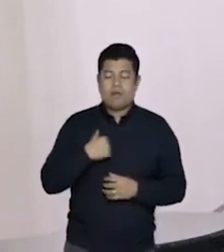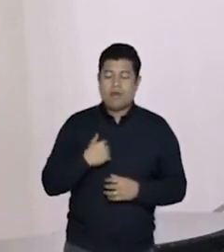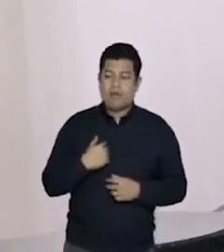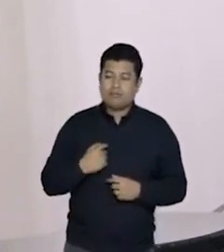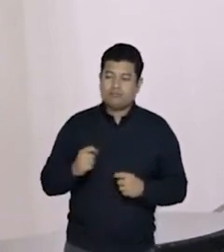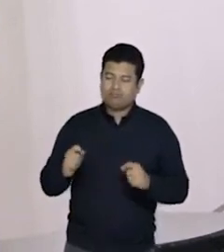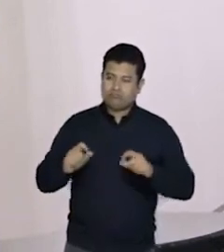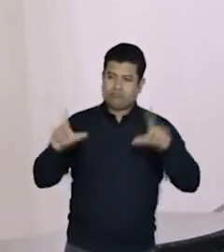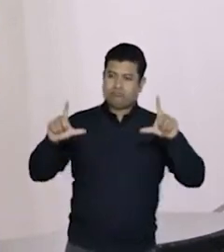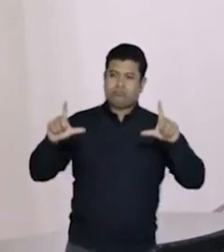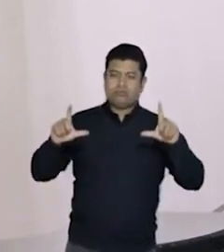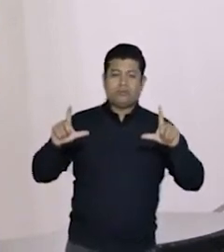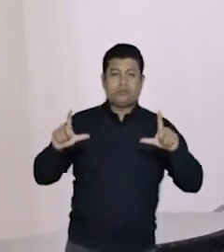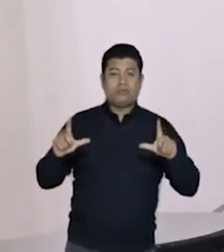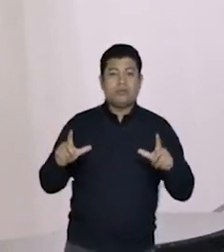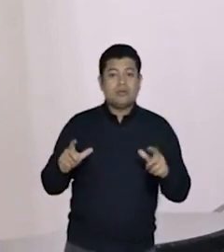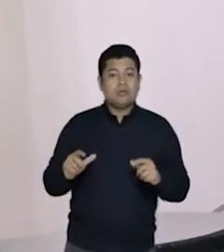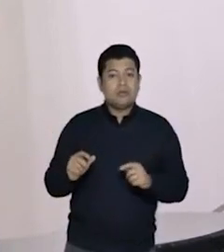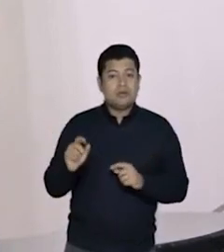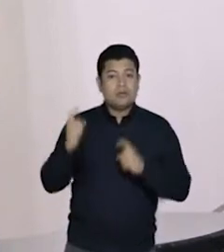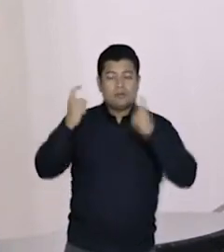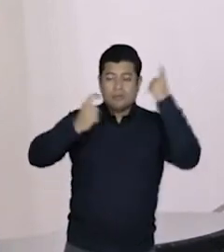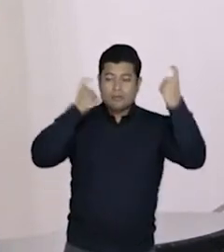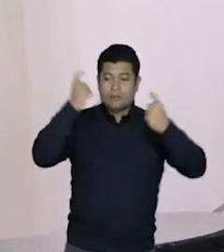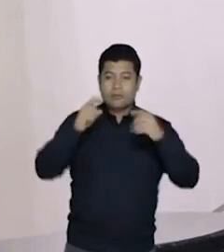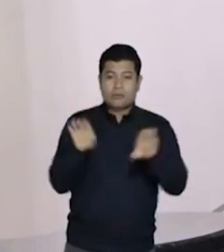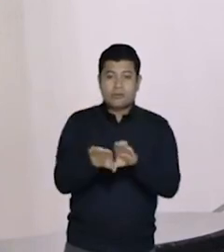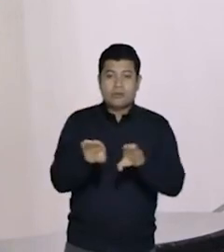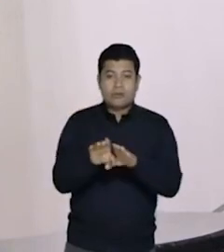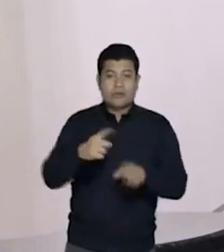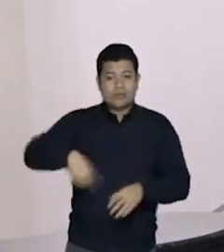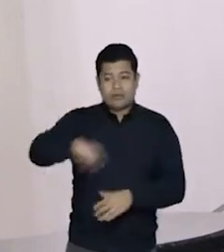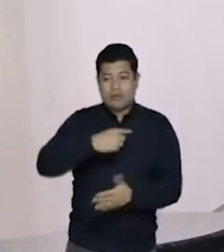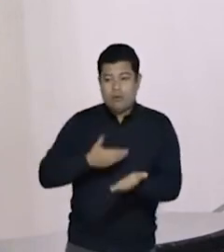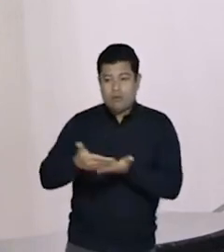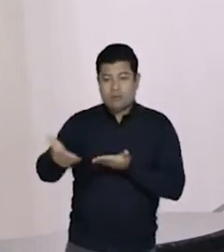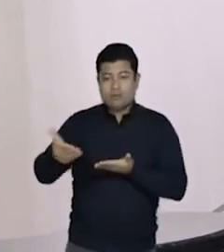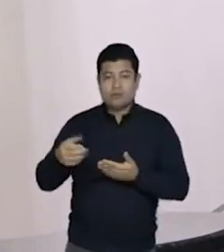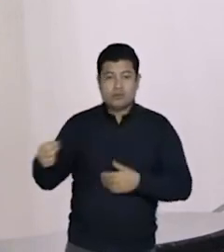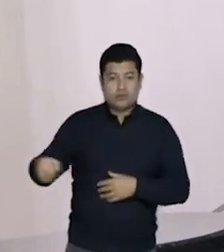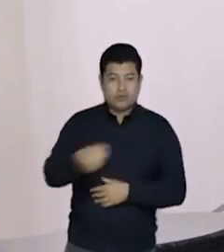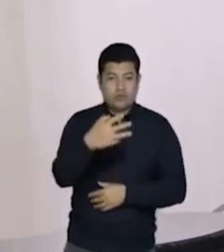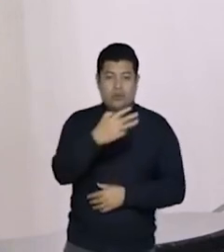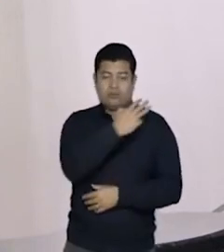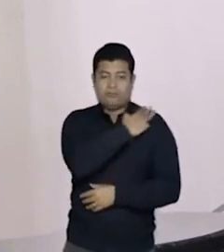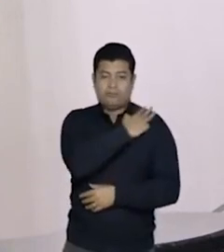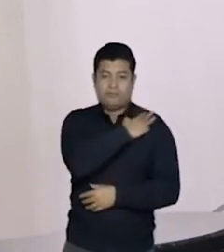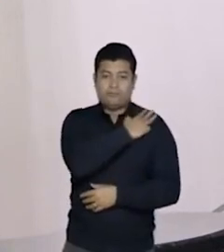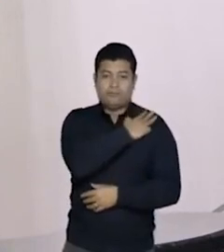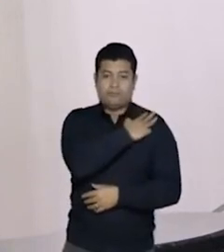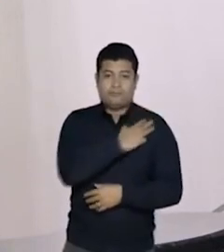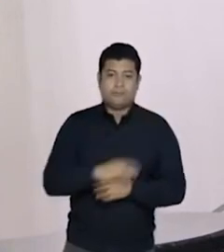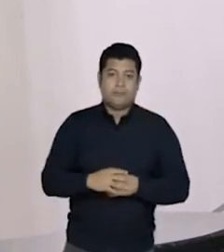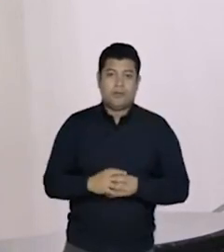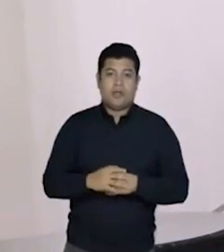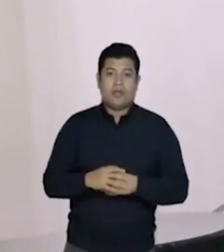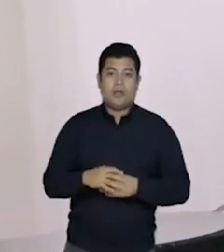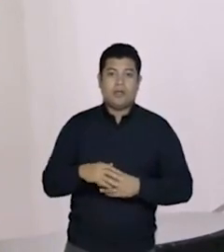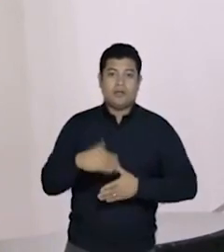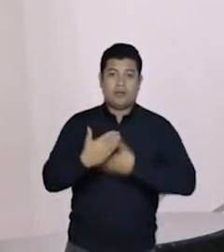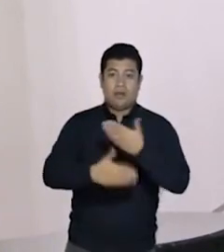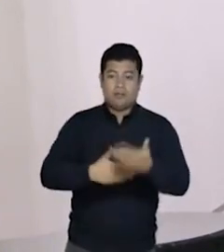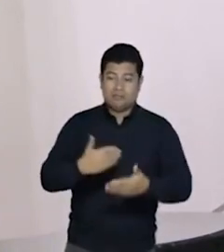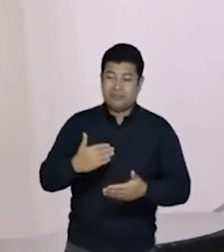e preocupação é o fato de iniciarmos um novo ensino médio e só depois, bem